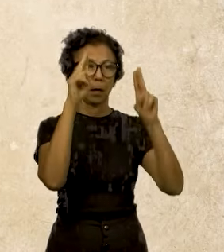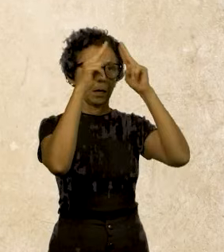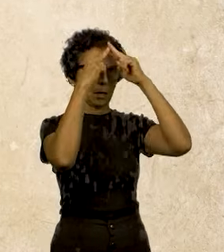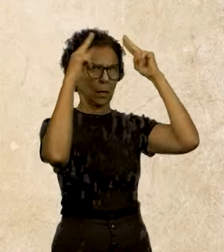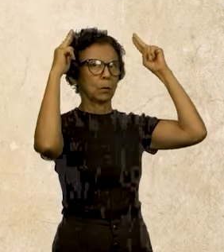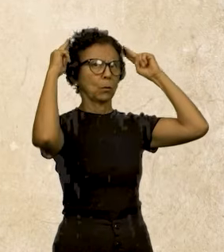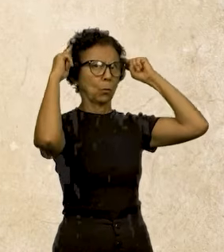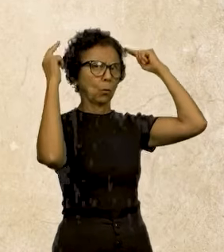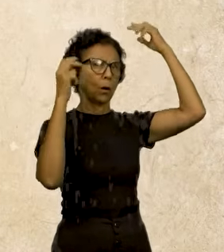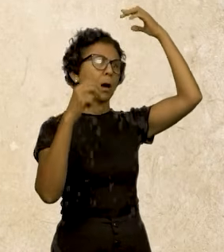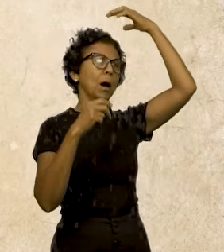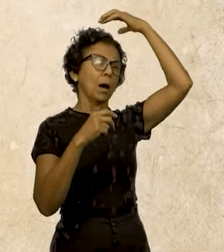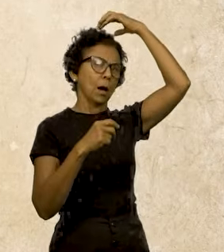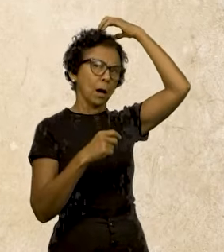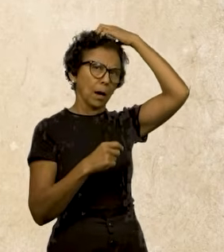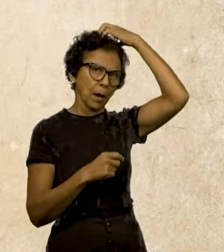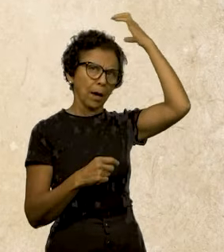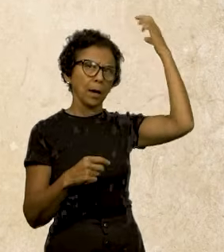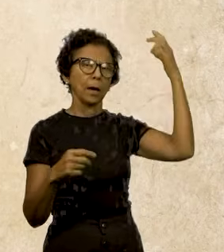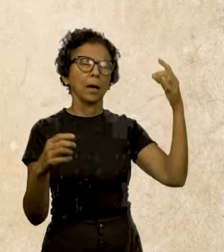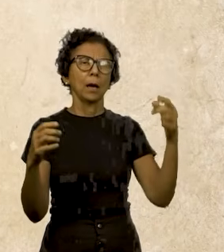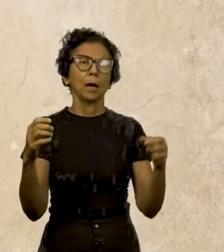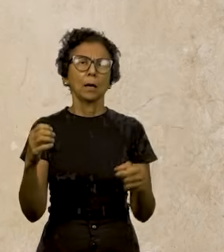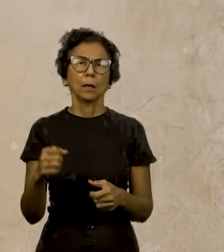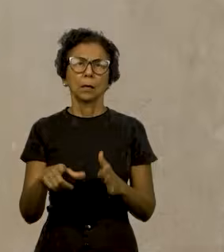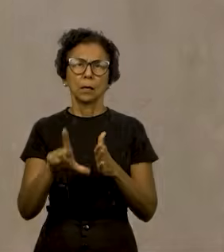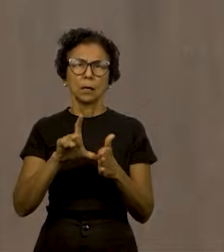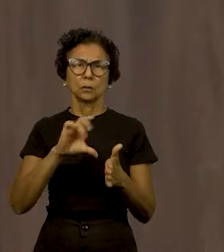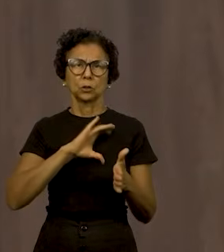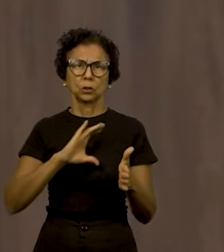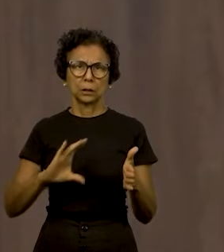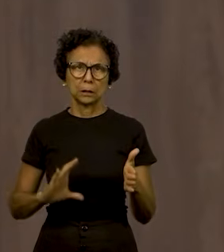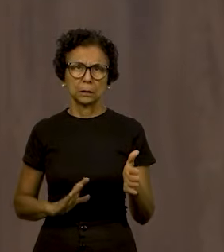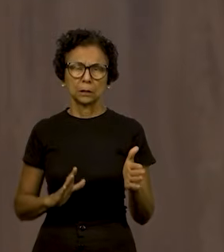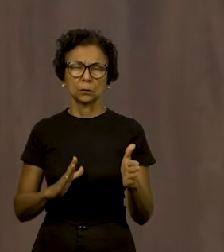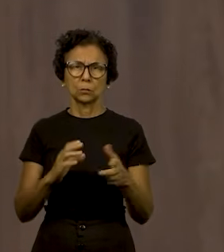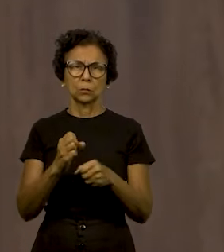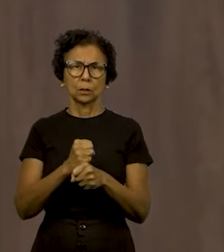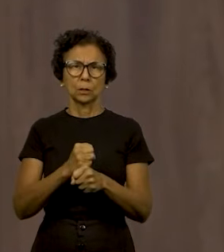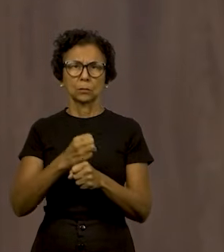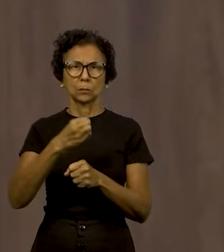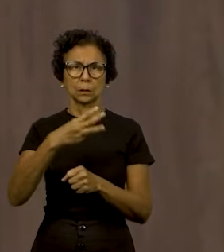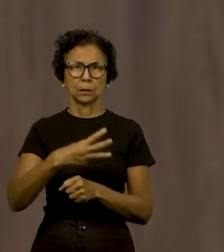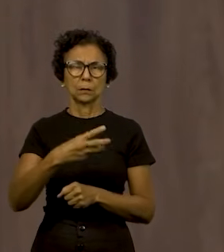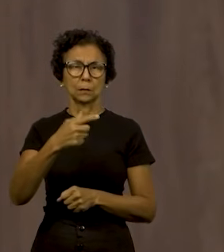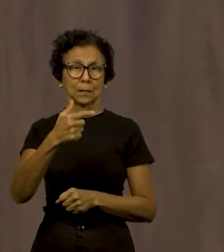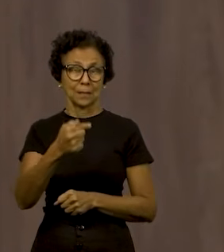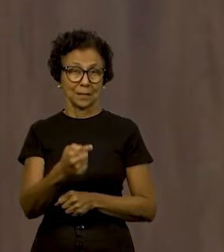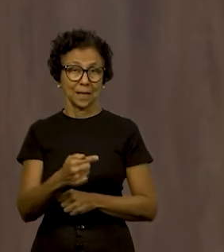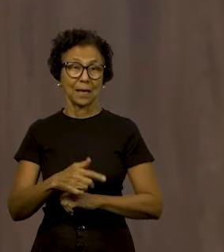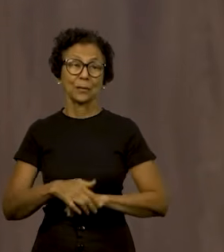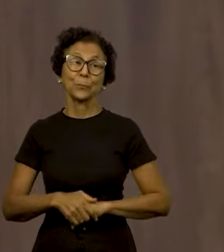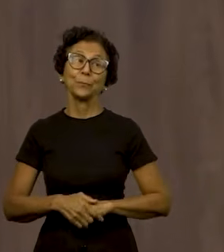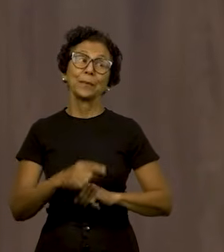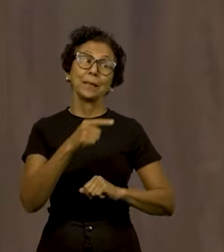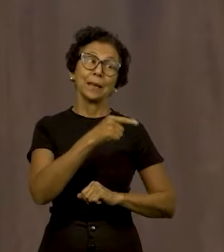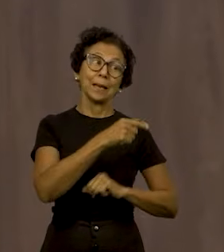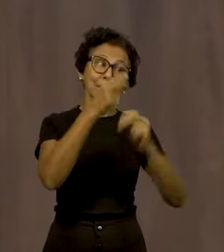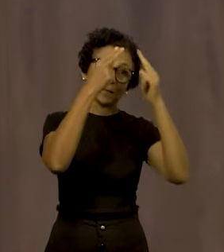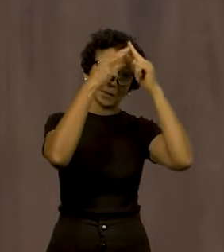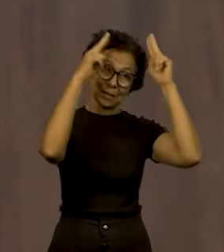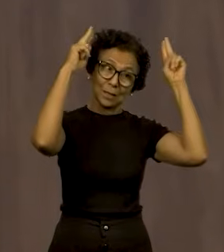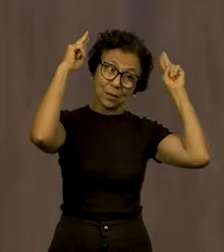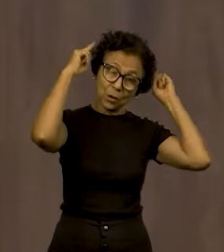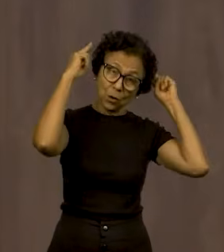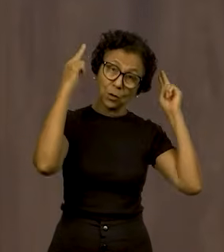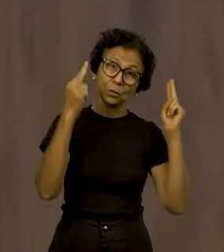como rei, o título de rei, 37 a.C. Esse Herodes é o Herodes que vai perseguir